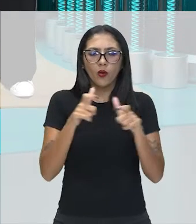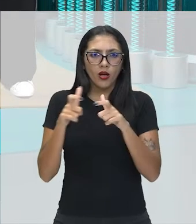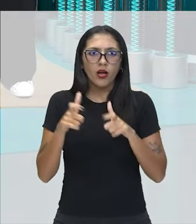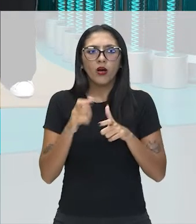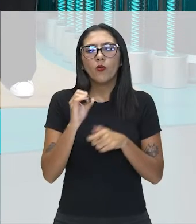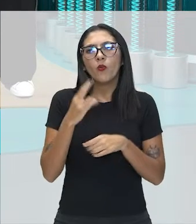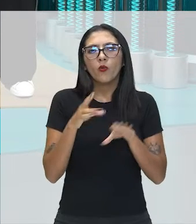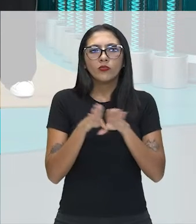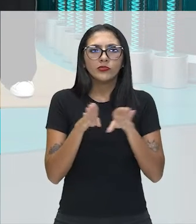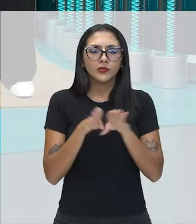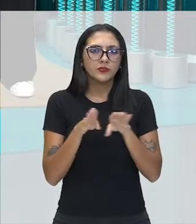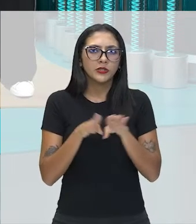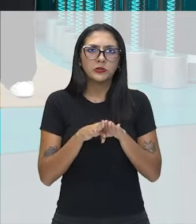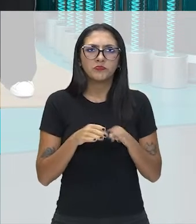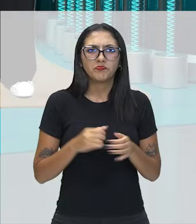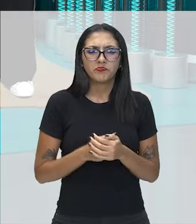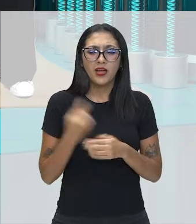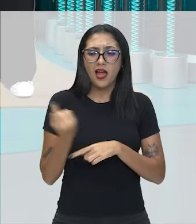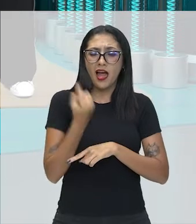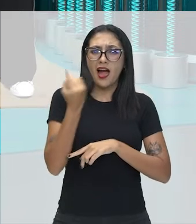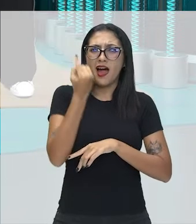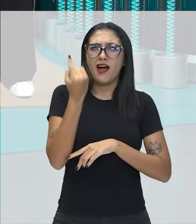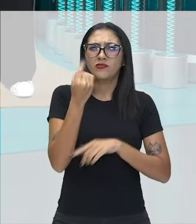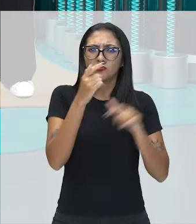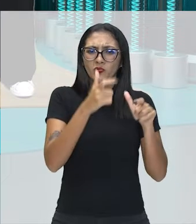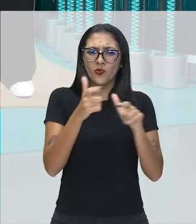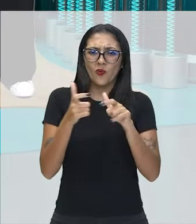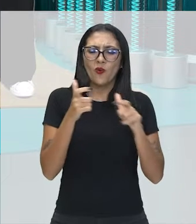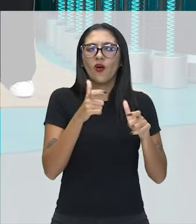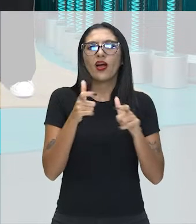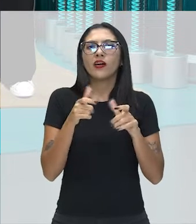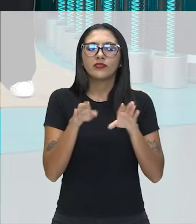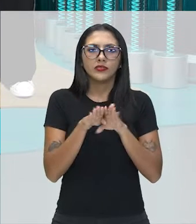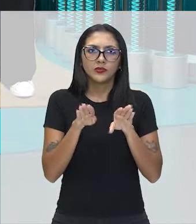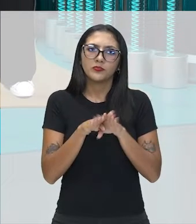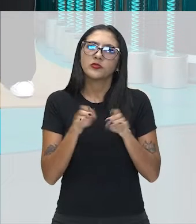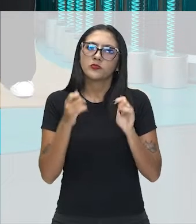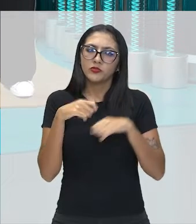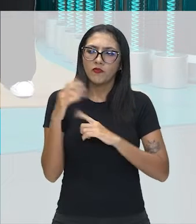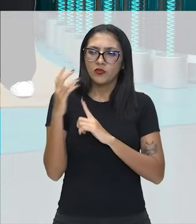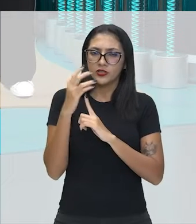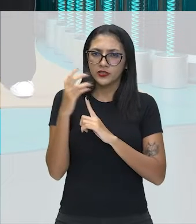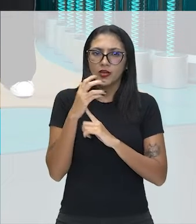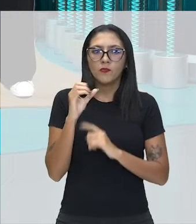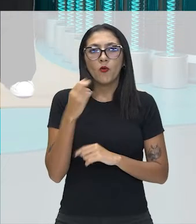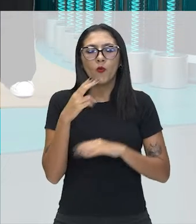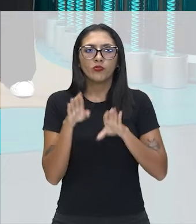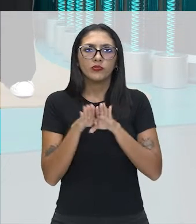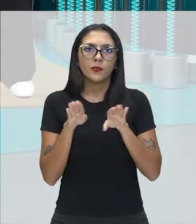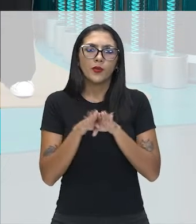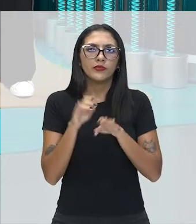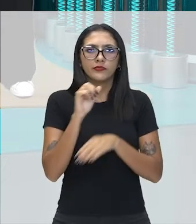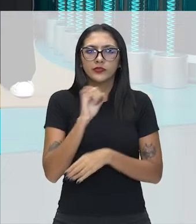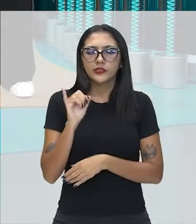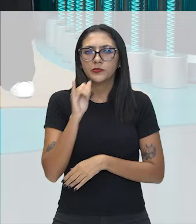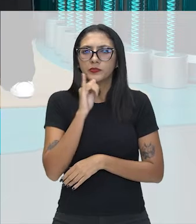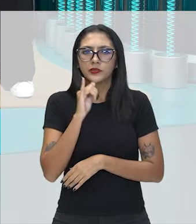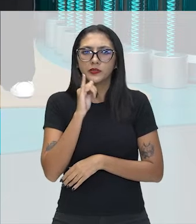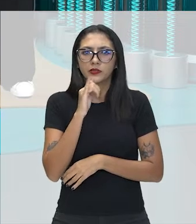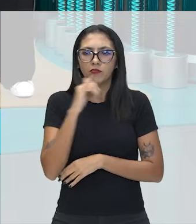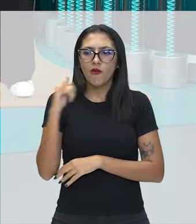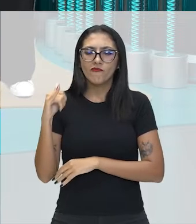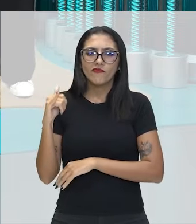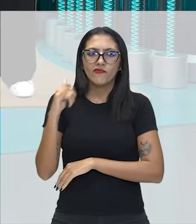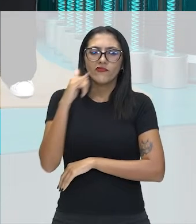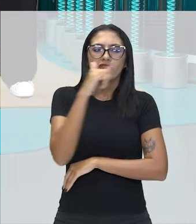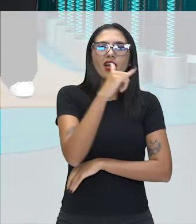ele fica rarefeito, ele pode também provocar esse sangramento. A viagem de avião para pessoas que são mais sensíveis pode